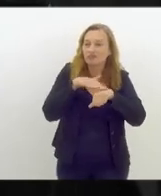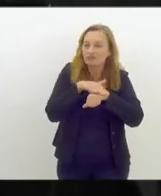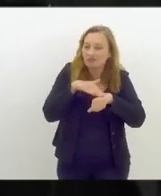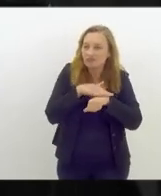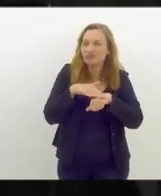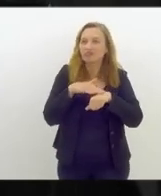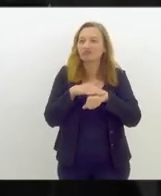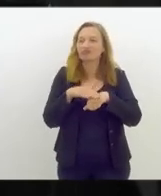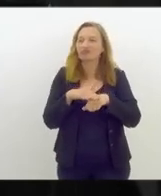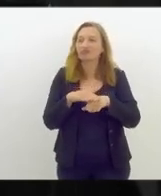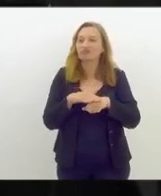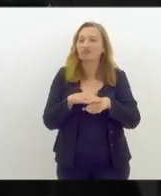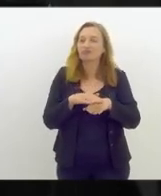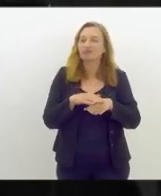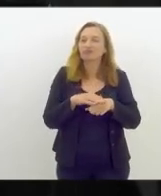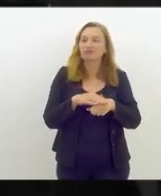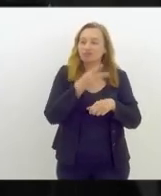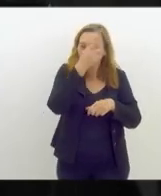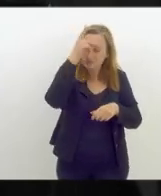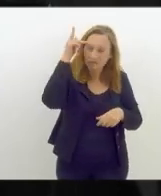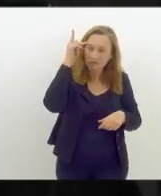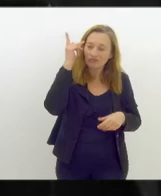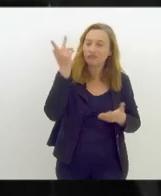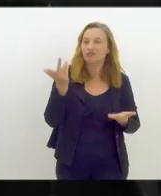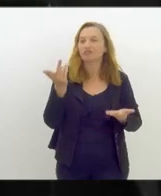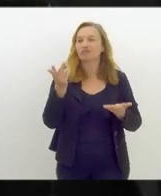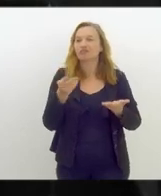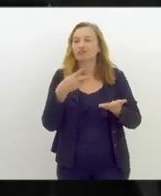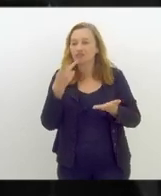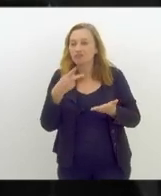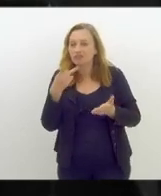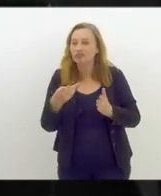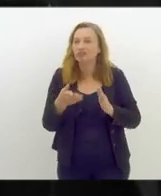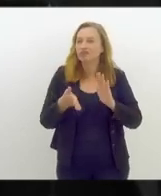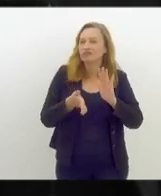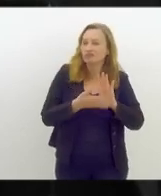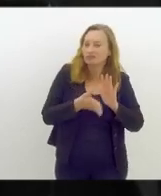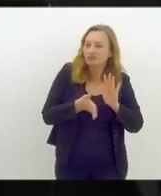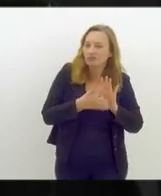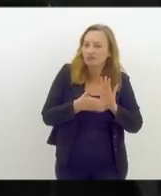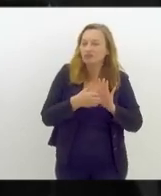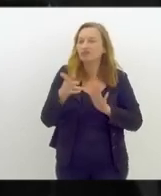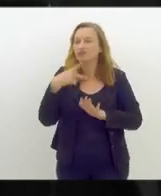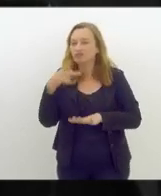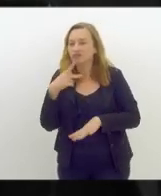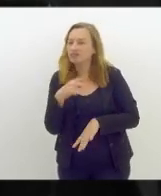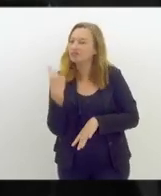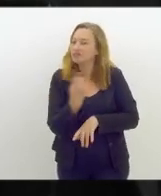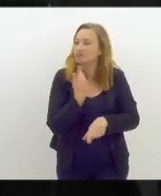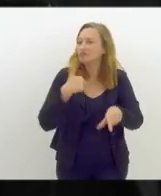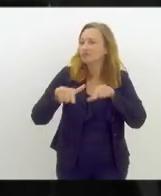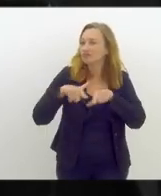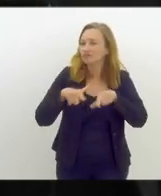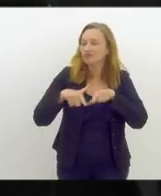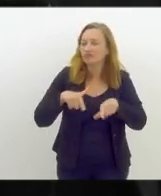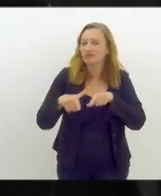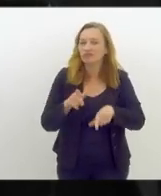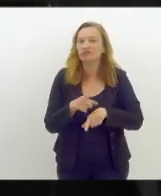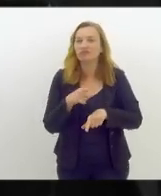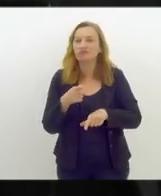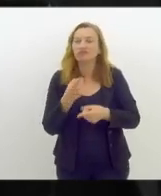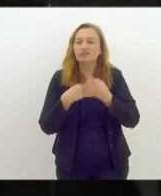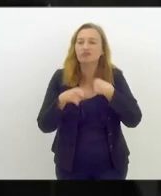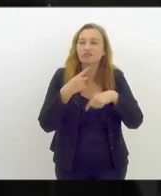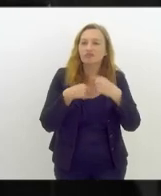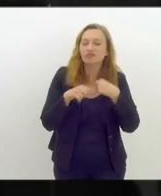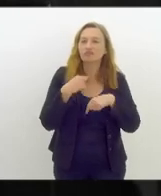nossos eleitores e eleitoras, falar de proposições, falar dos nossos trabalhos, daquilo que nós